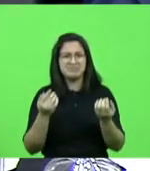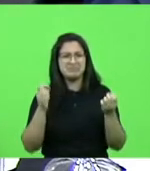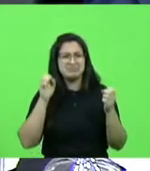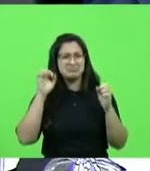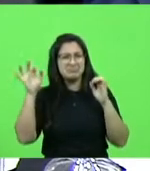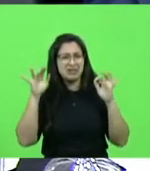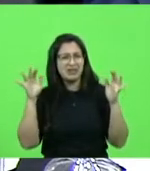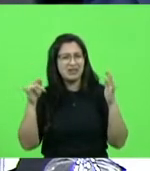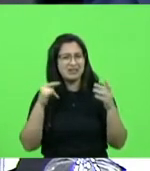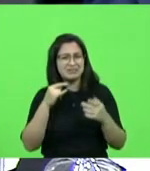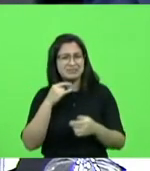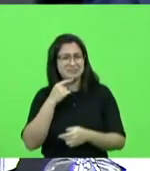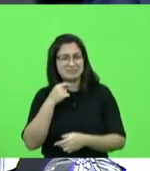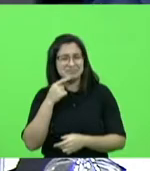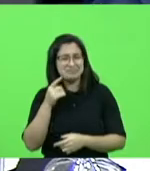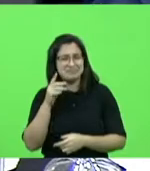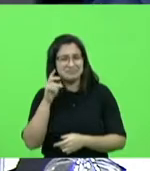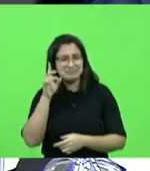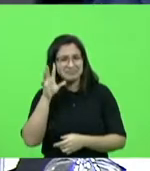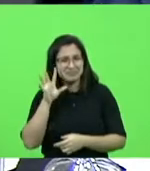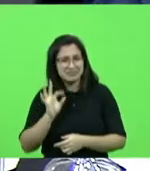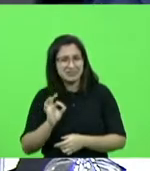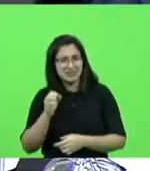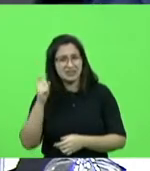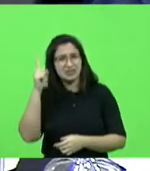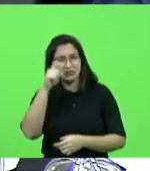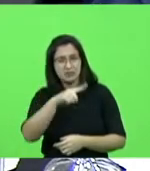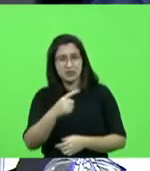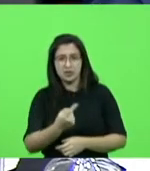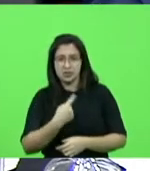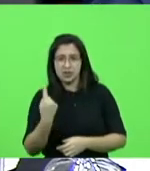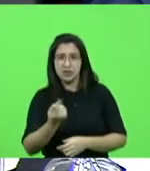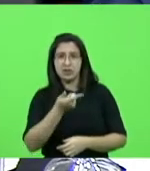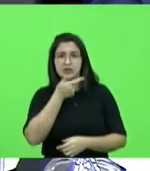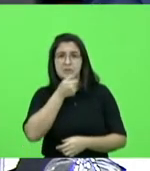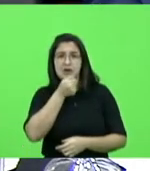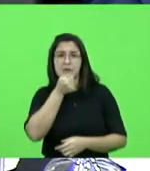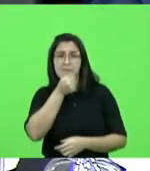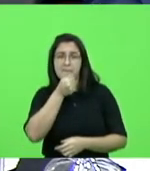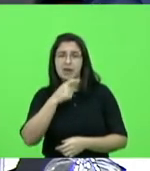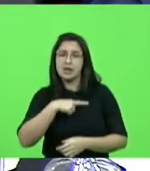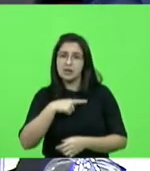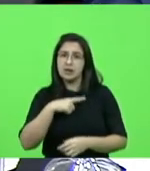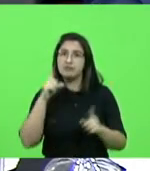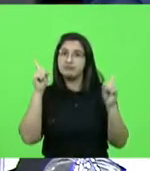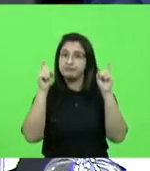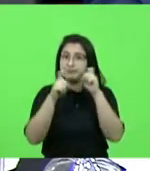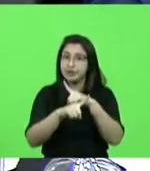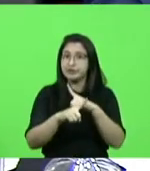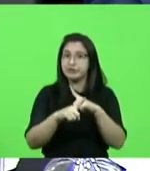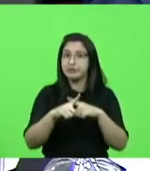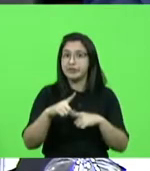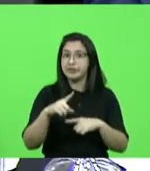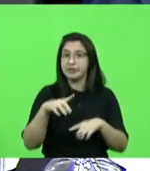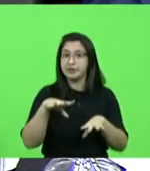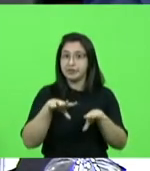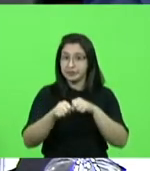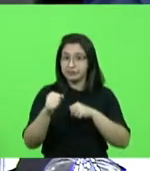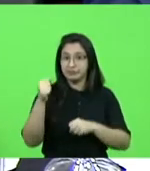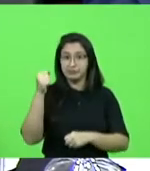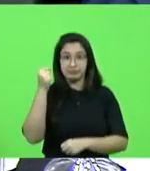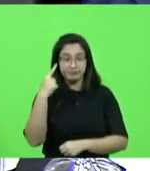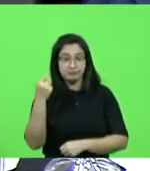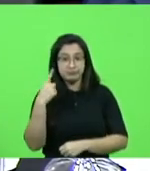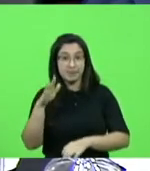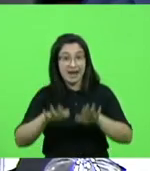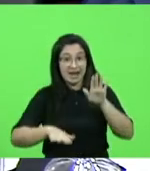Eu vejo a dificuldade que nós, pais, temos, que temos faculdade, muitas vezes explicar, deputado Vicente